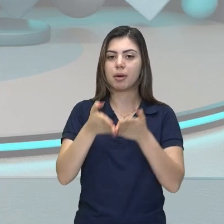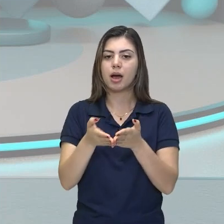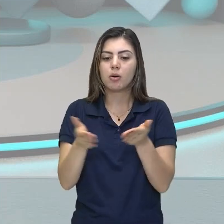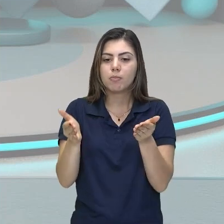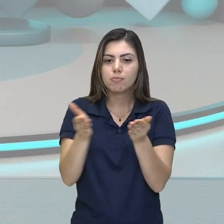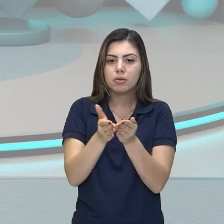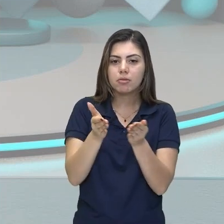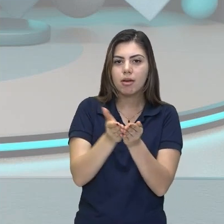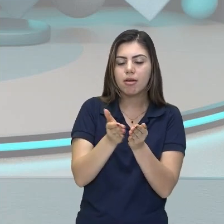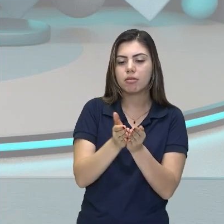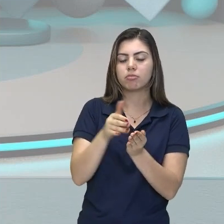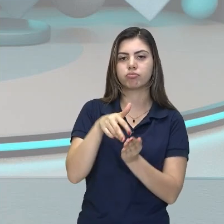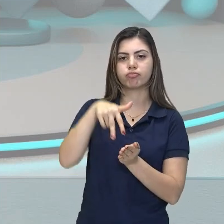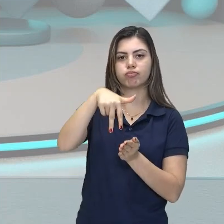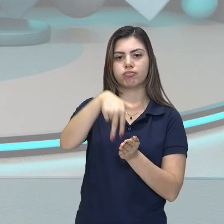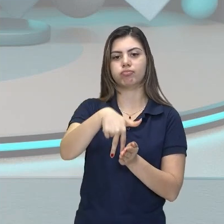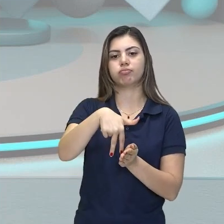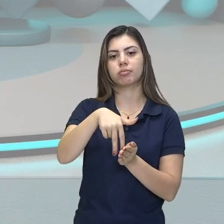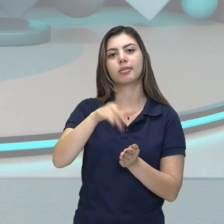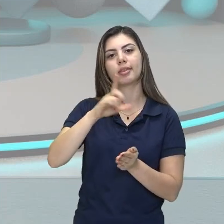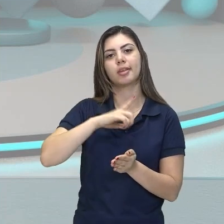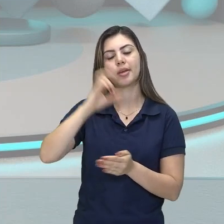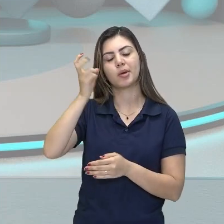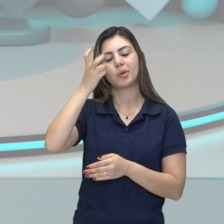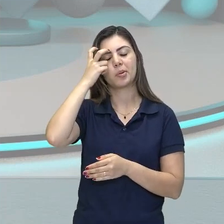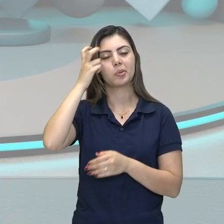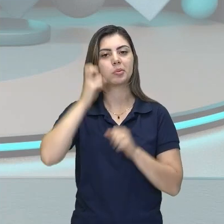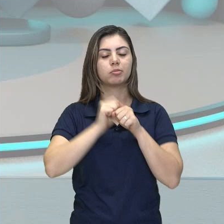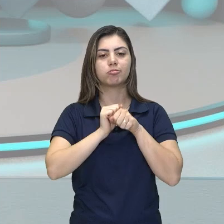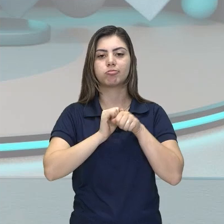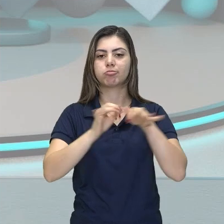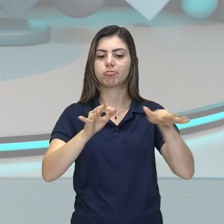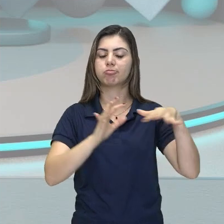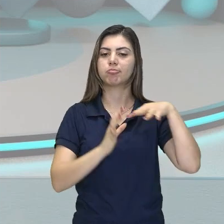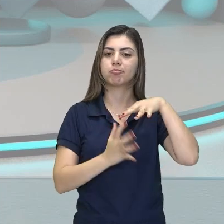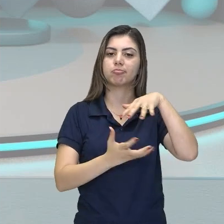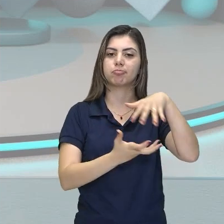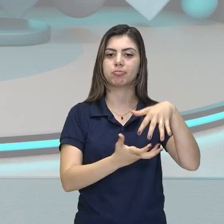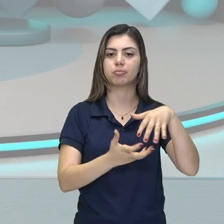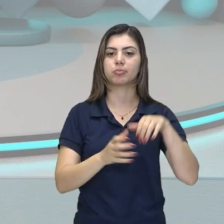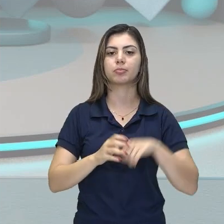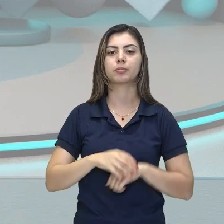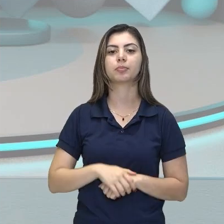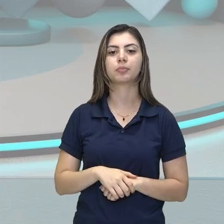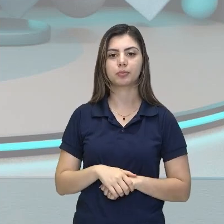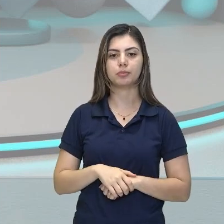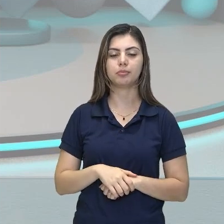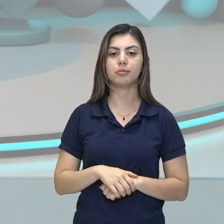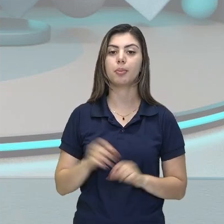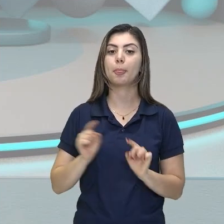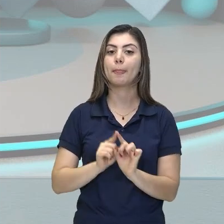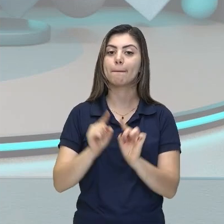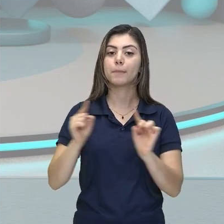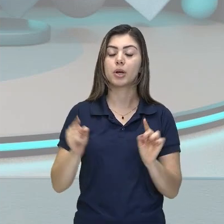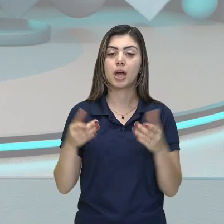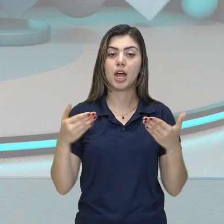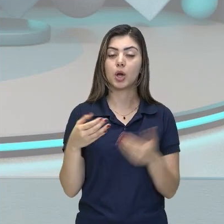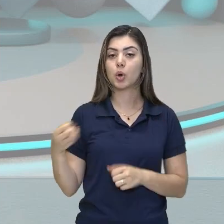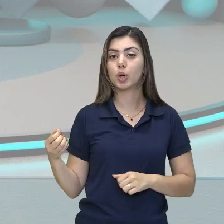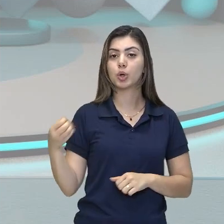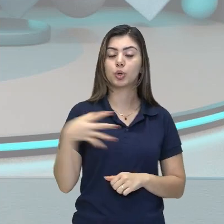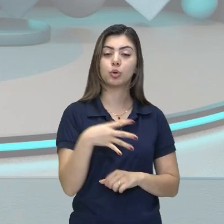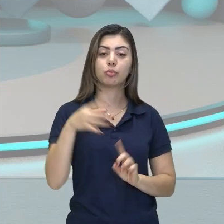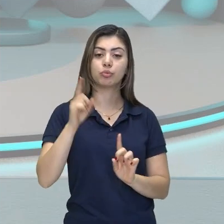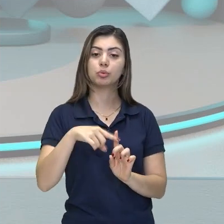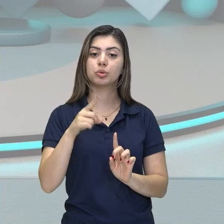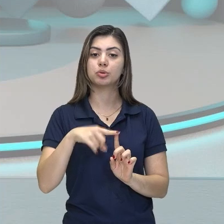como canoas, em diversas culturas pelo mundo, ok? No entanto, né, sua forma moderna, como é